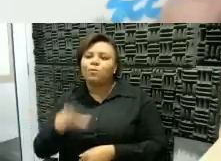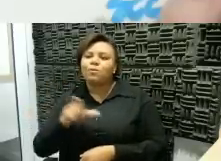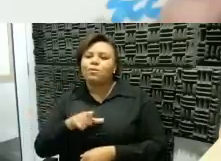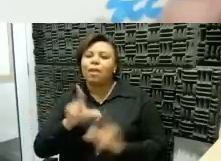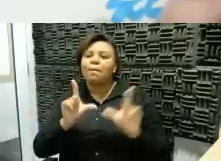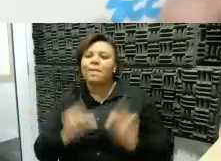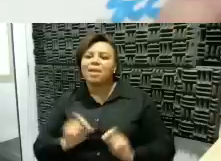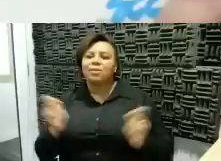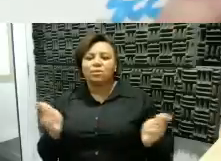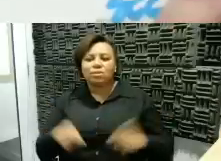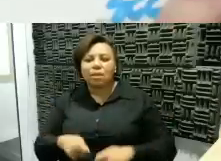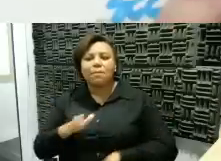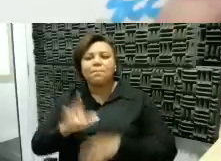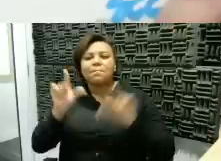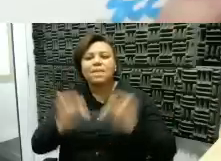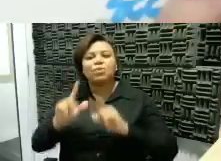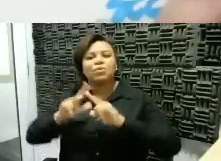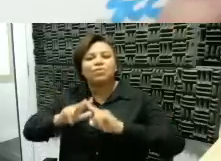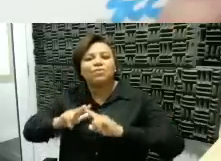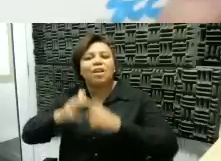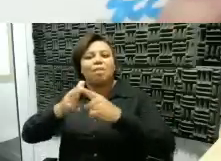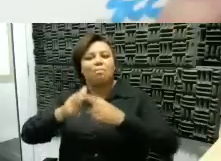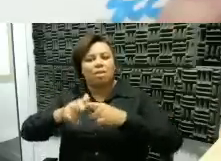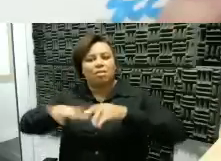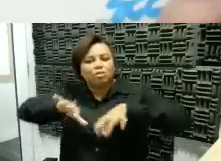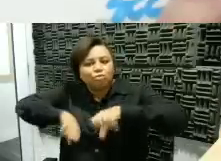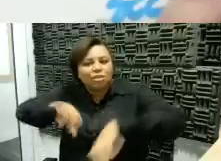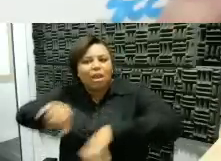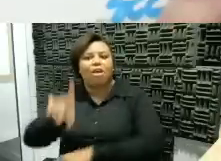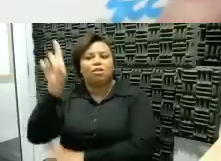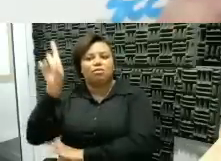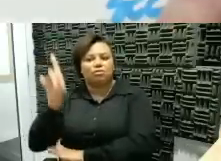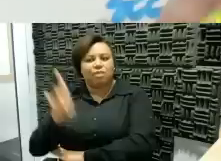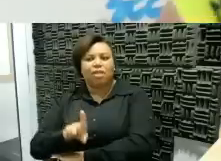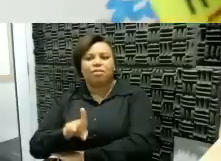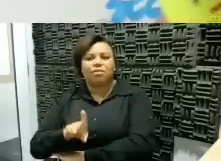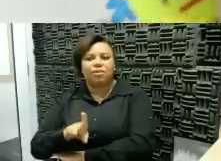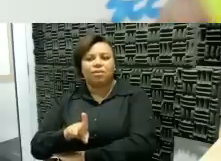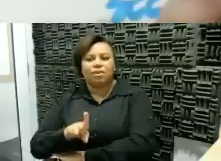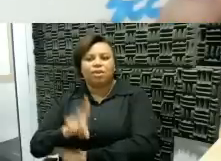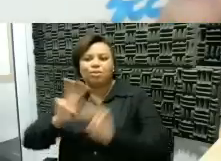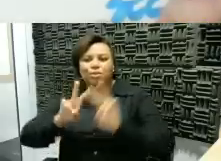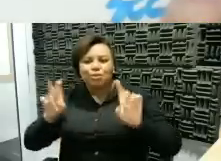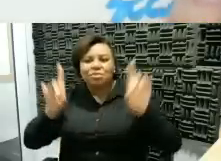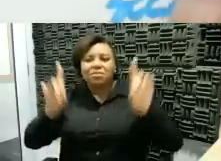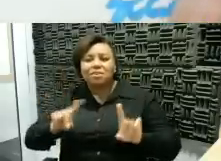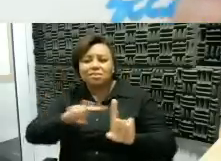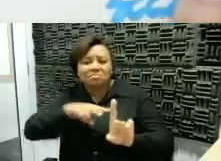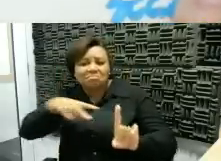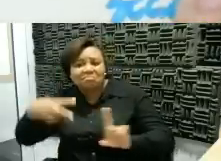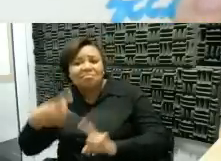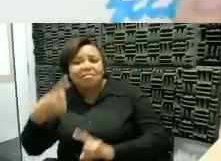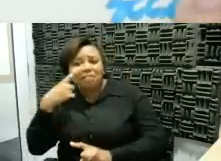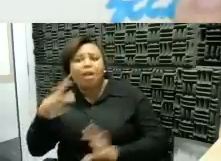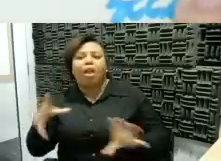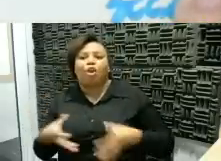ferramentas de buscarem os seus direitos de ser de da da questão da deficiência ser vista como uma questão coletiva quem